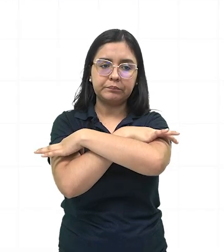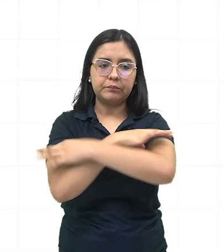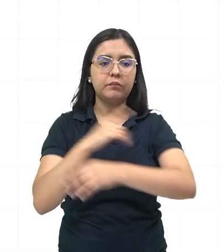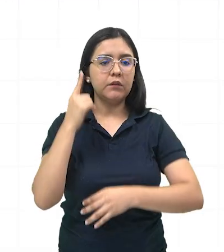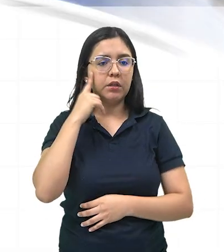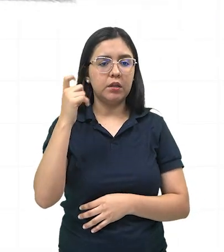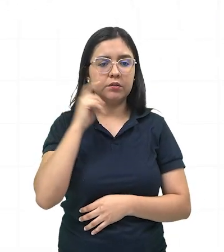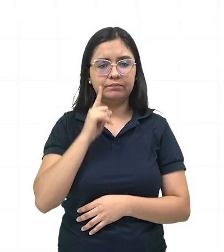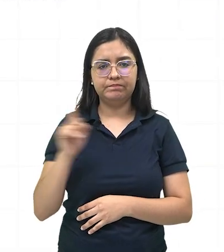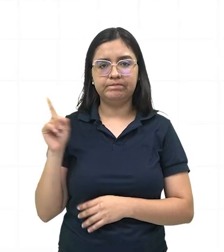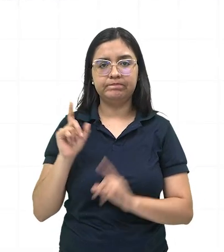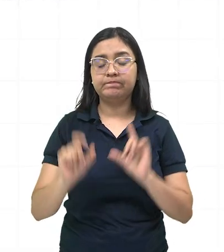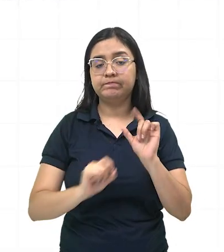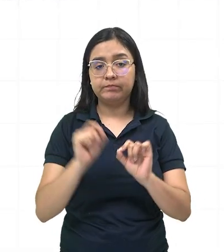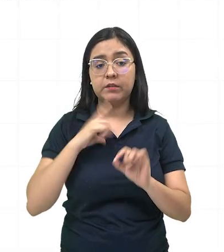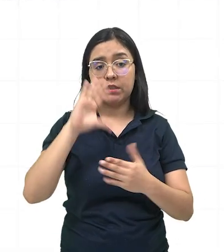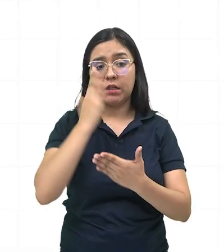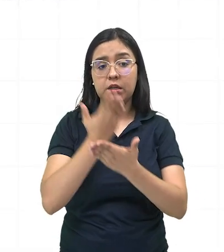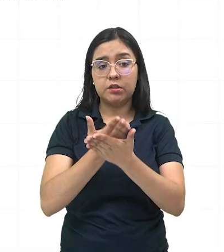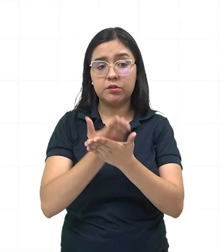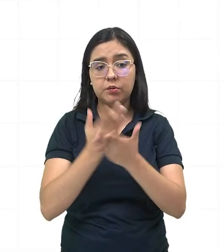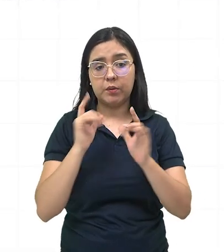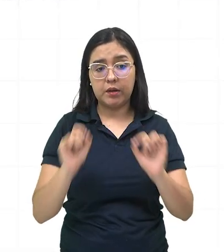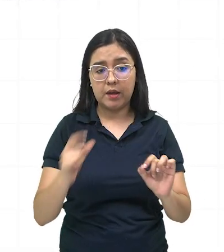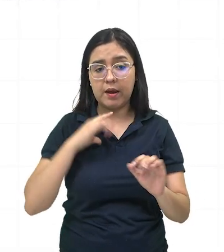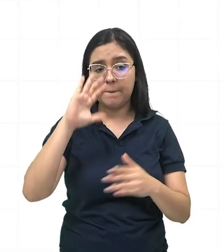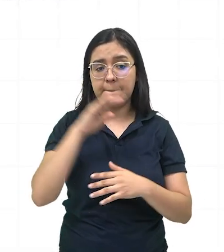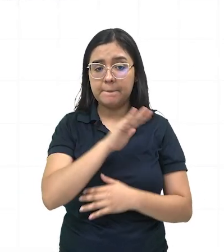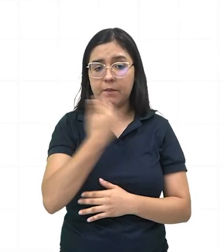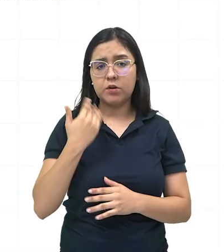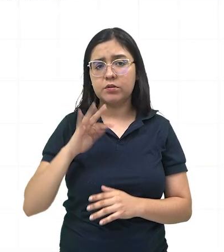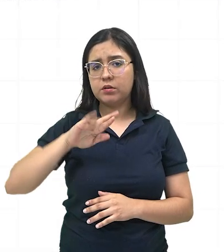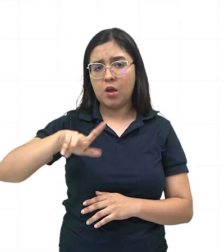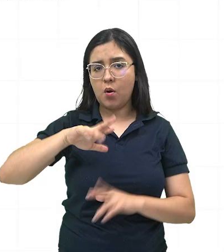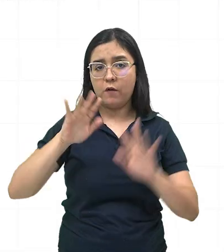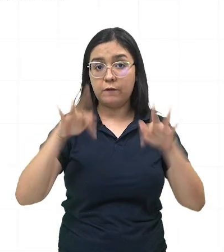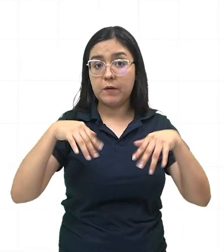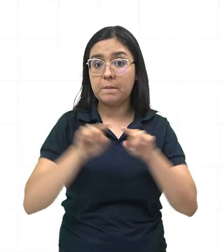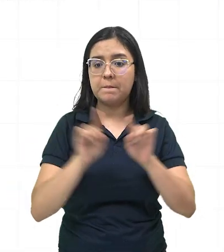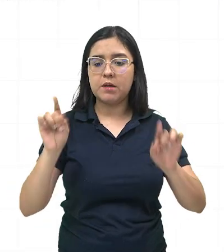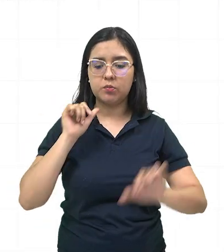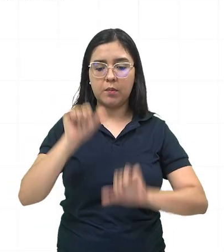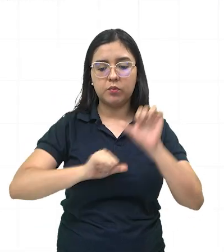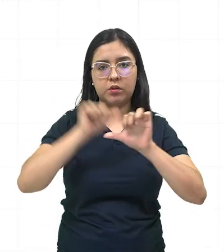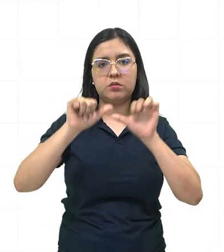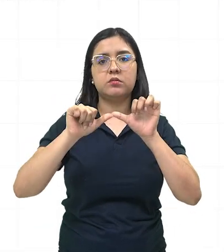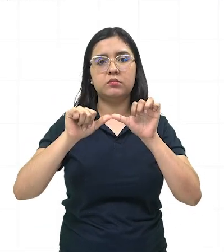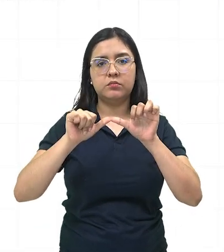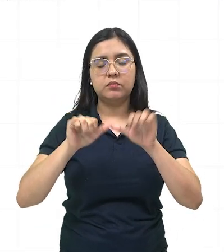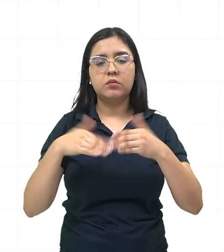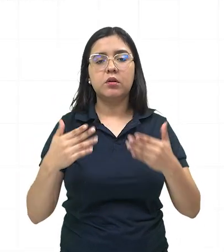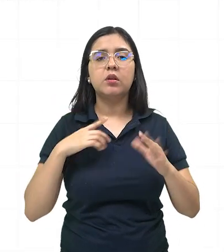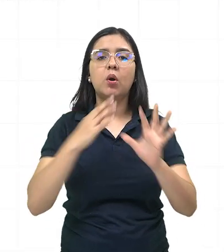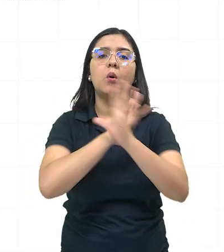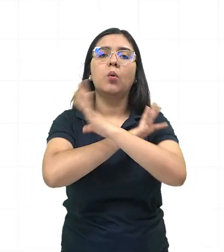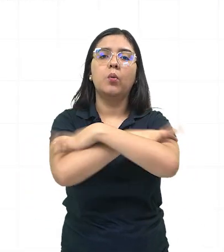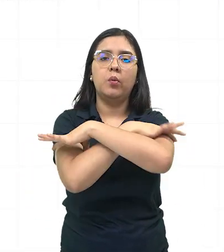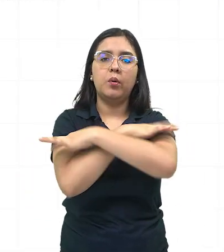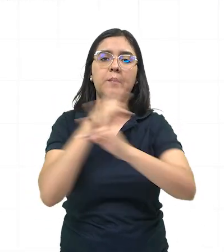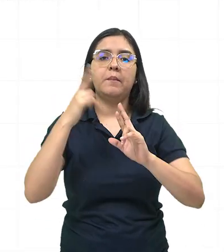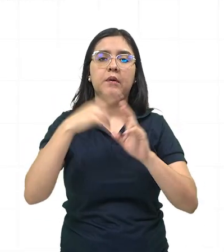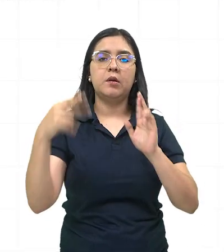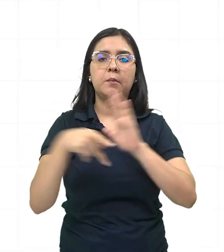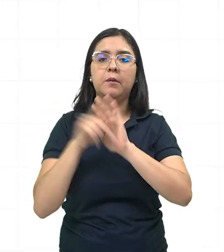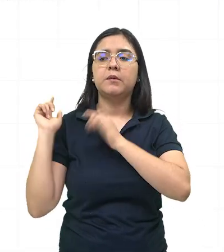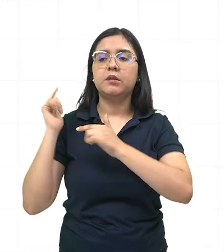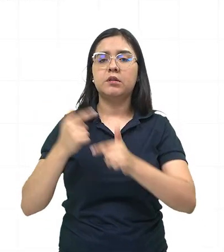coisa bem interessante, né? Eles acreditam que a morte não é o fim, e sim uma mudança. O candomblé é uma religião de